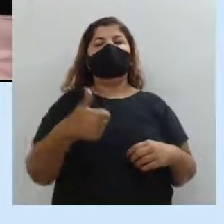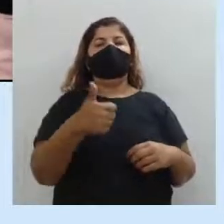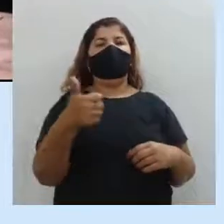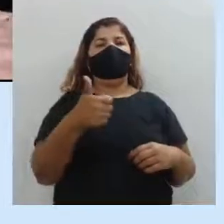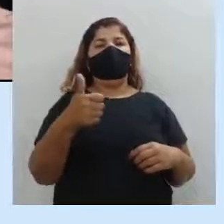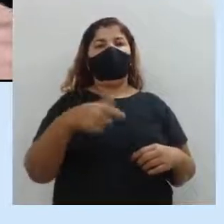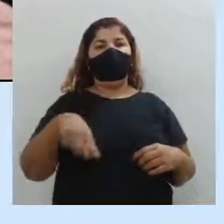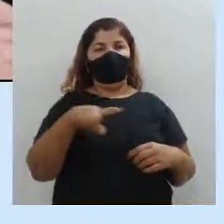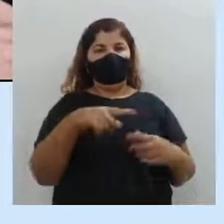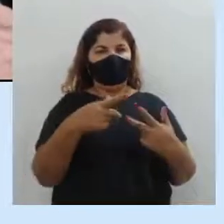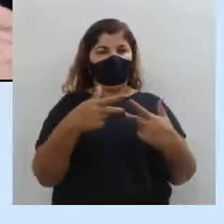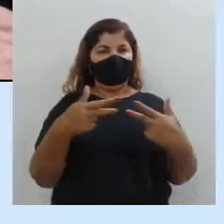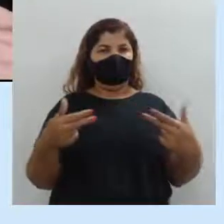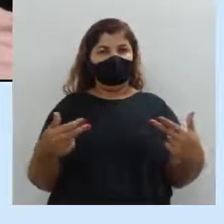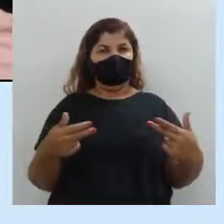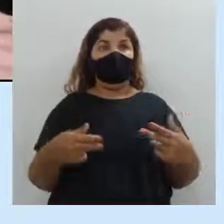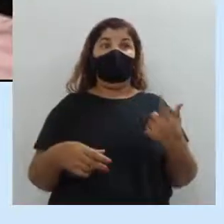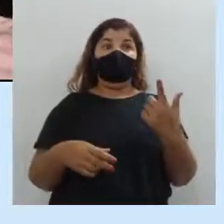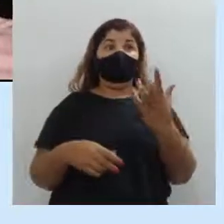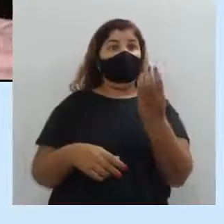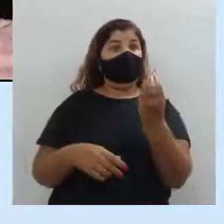palavra muito está aí